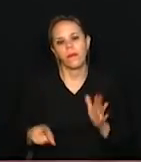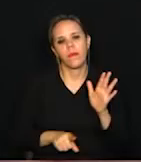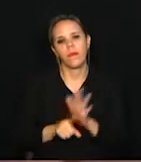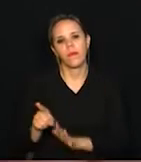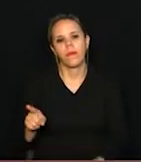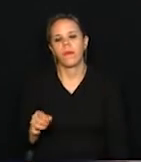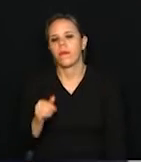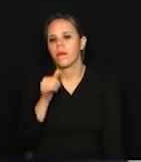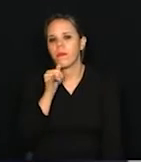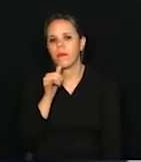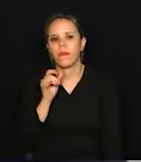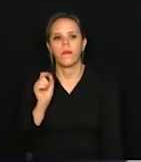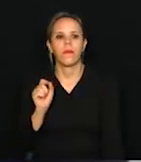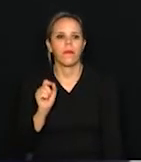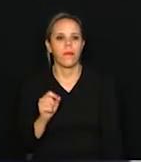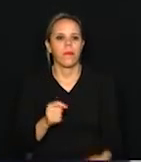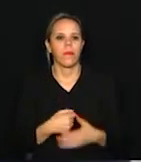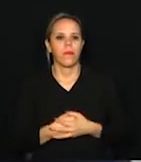ver o seguinte,